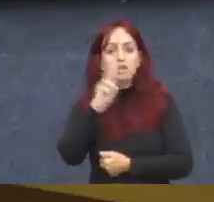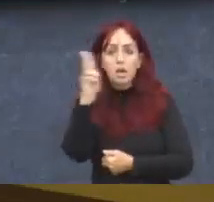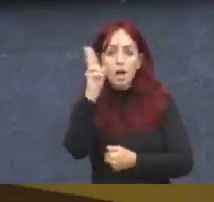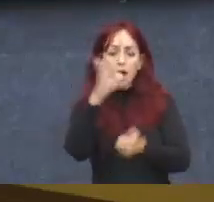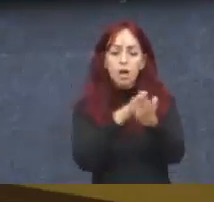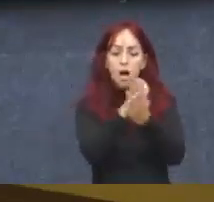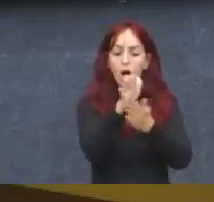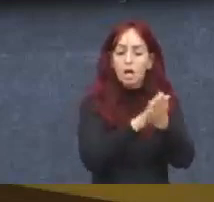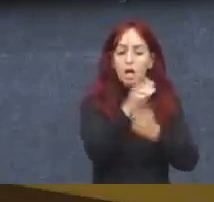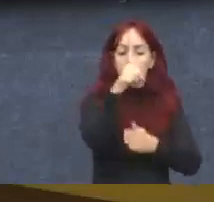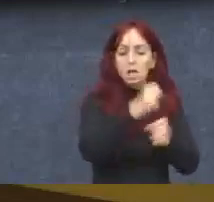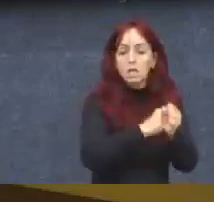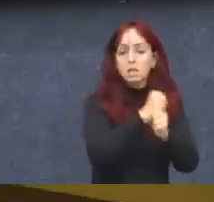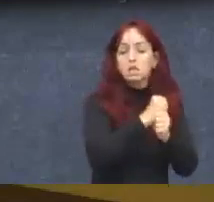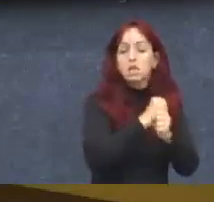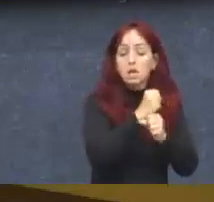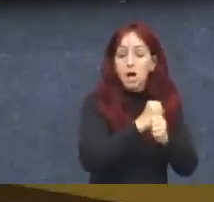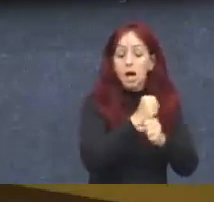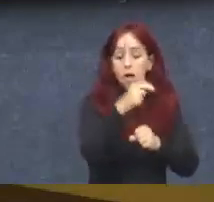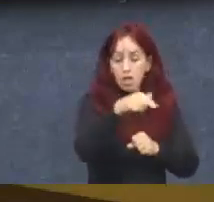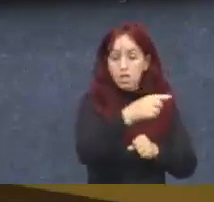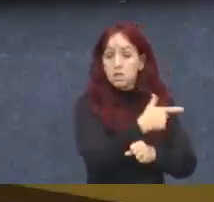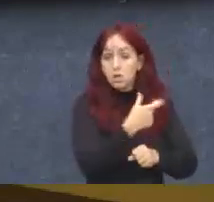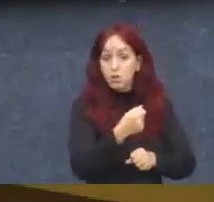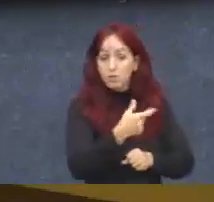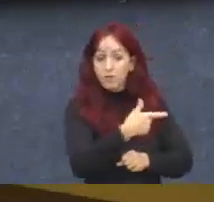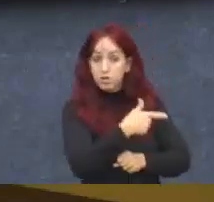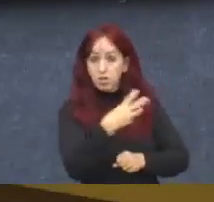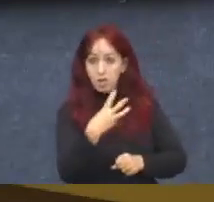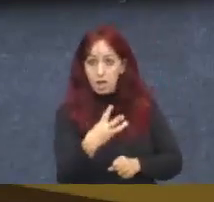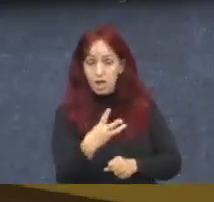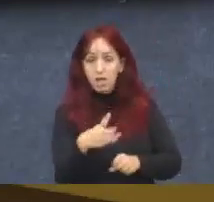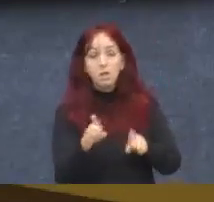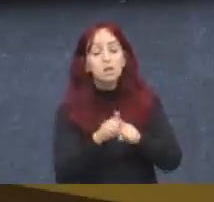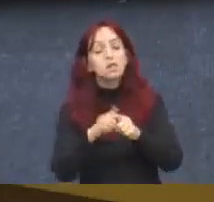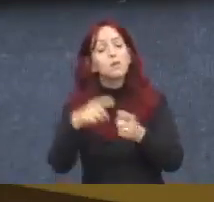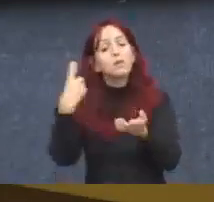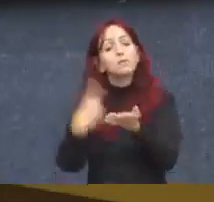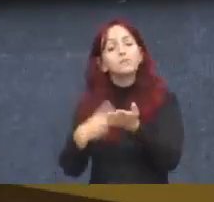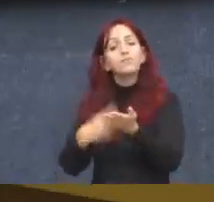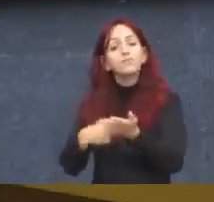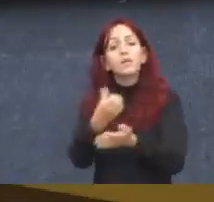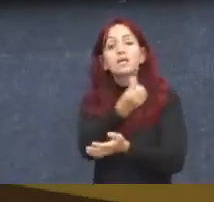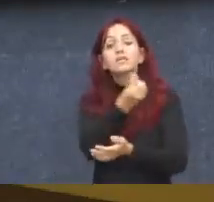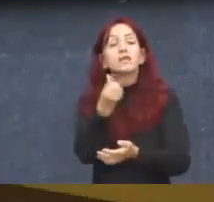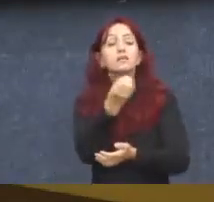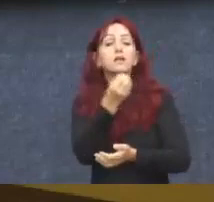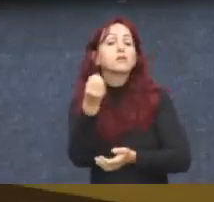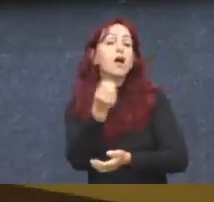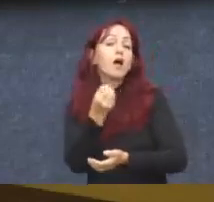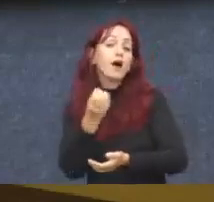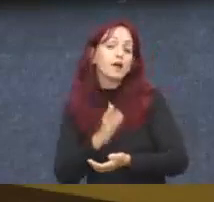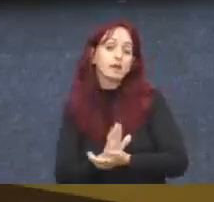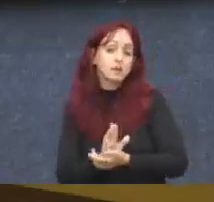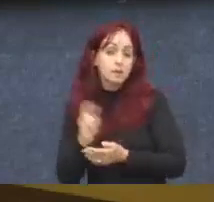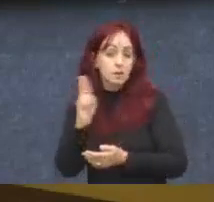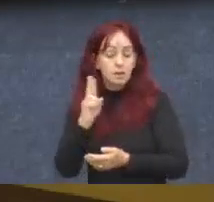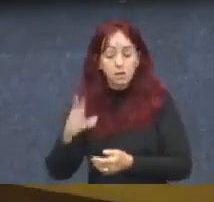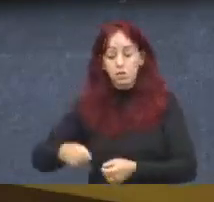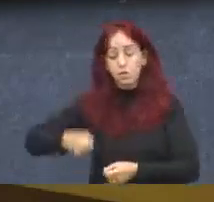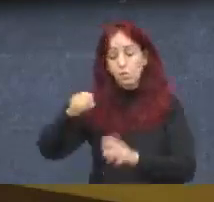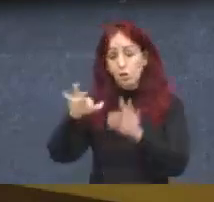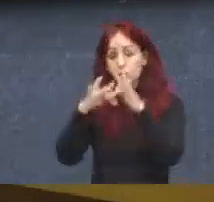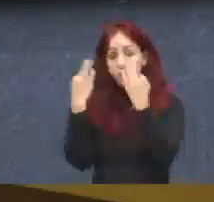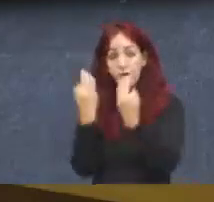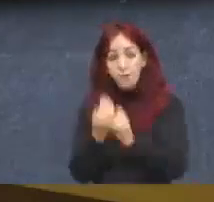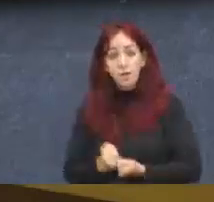ano, com as políticas sociais, dentre eles a garantia dos R$600 do Bolsa Família, que o Bolsonaro falou que ia pagar R$600, mas não falava de onde.